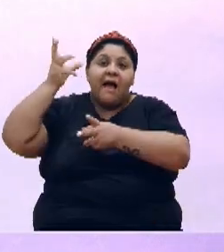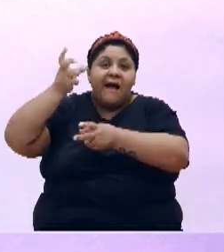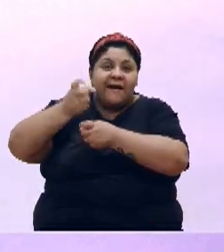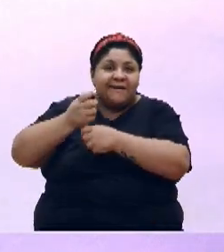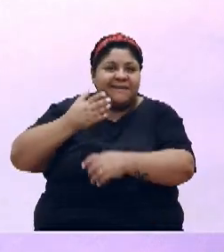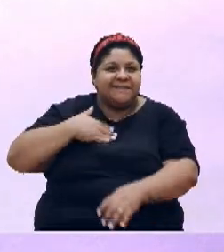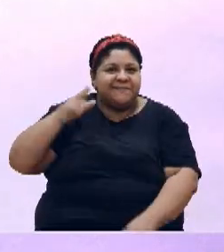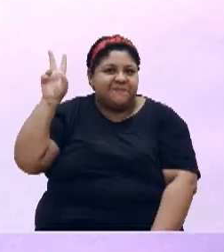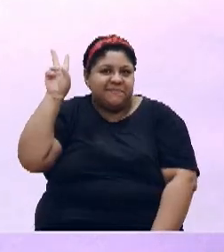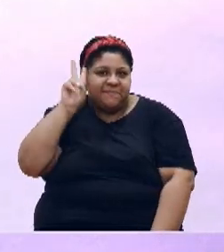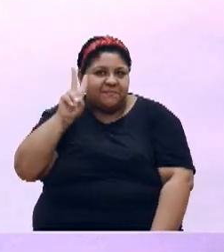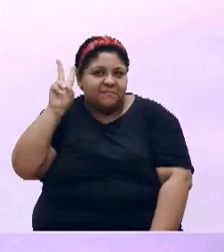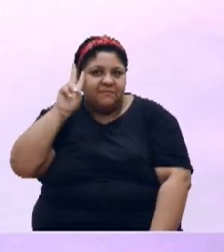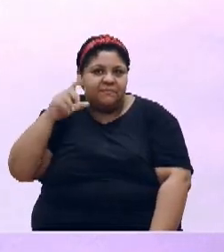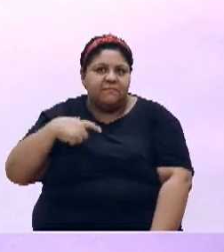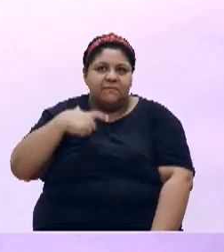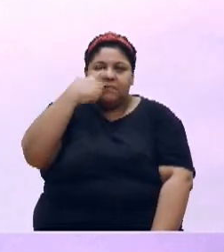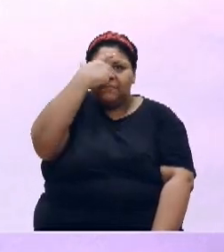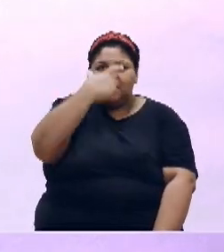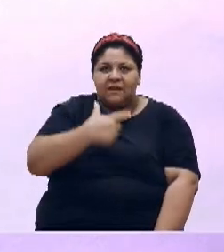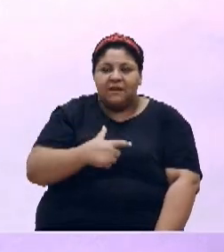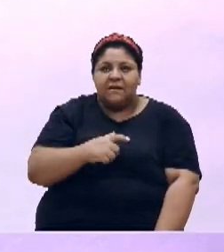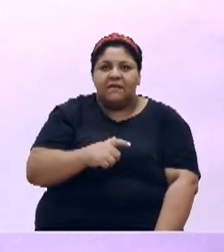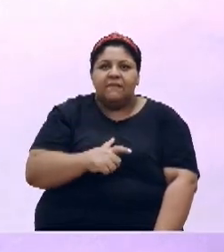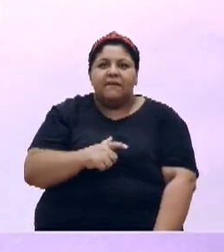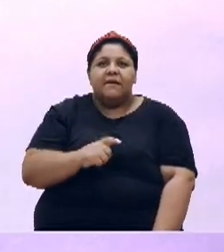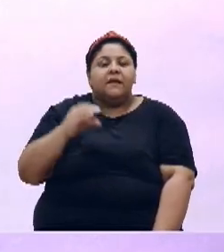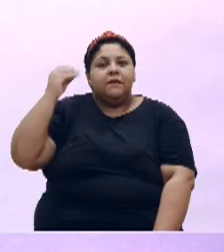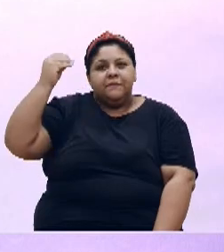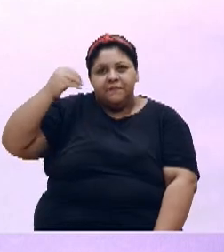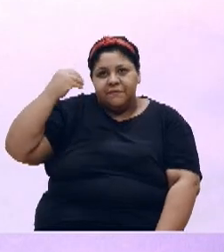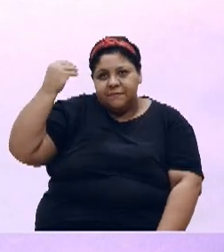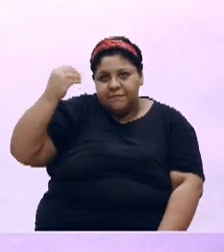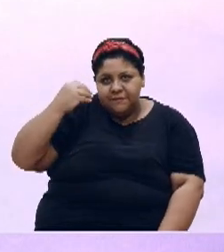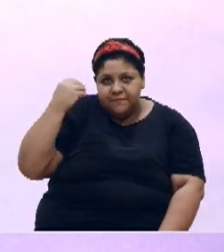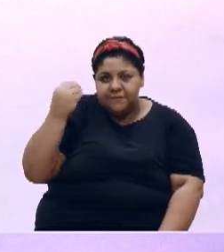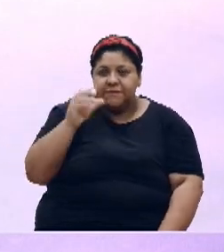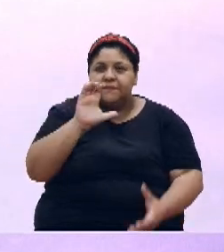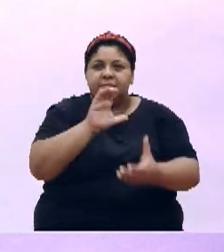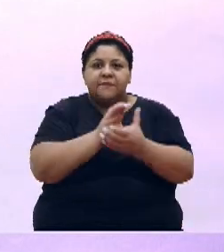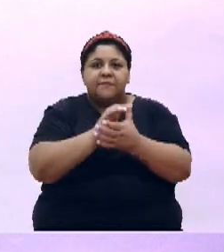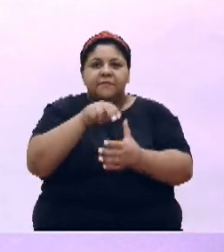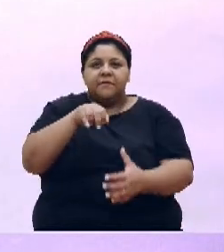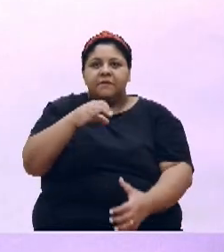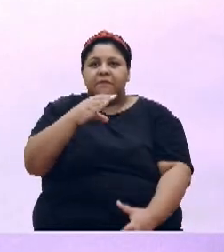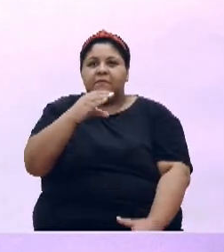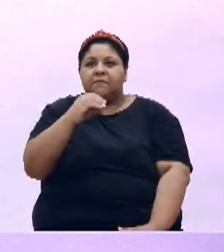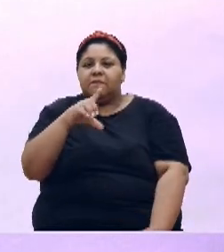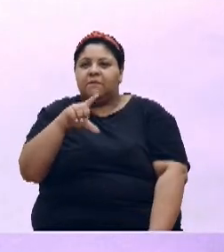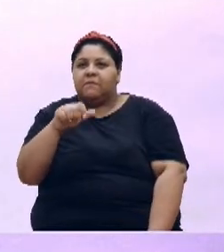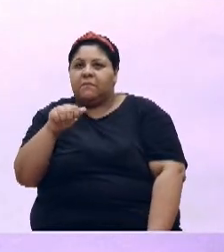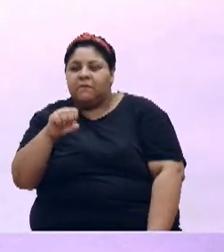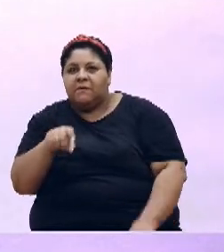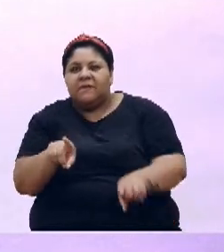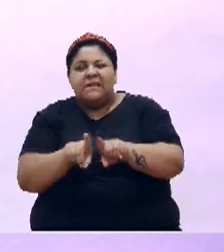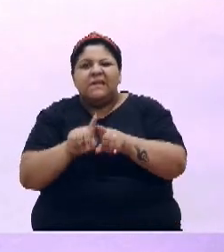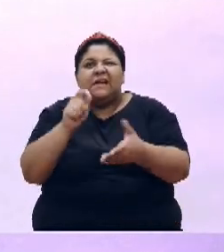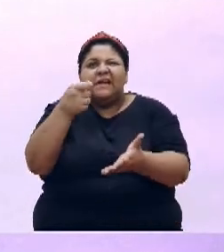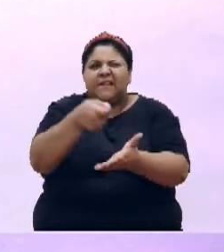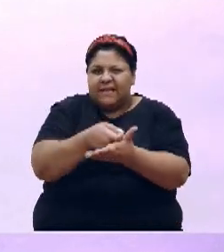história. Eu sou ex-tentante, então sou psicóloga. Sou esposa do Nicolas, ex-tentante,